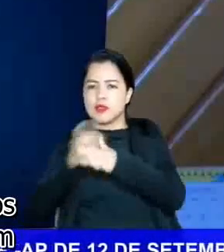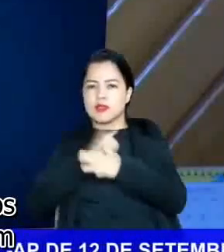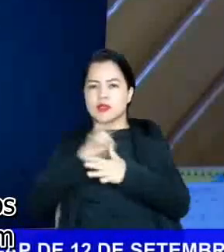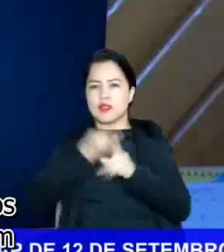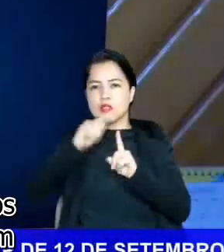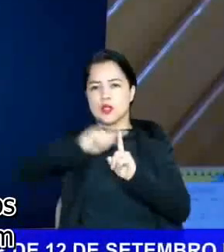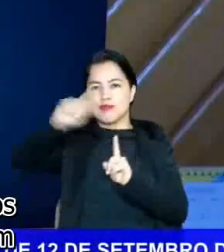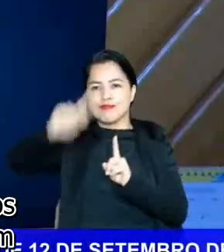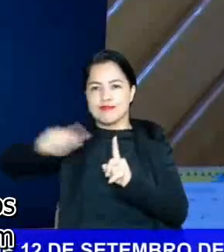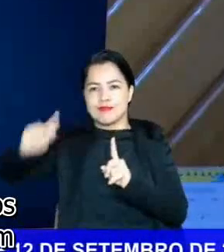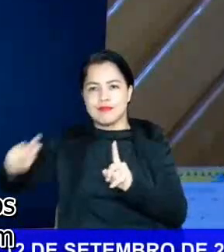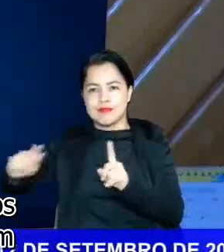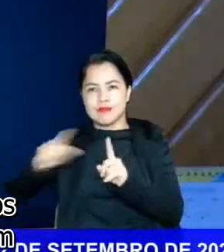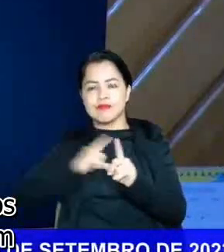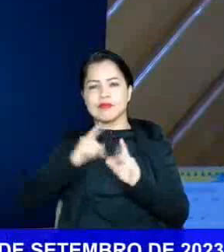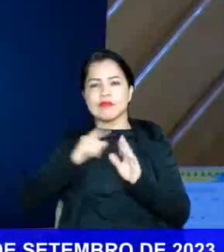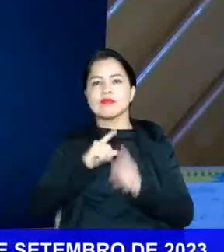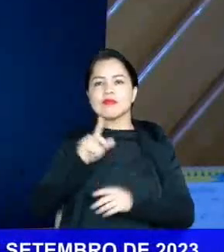gráficos aplicados, que é a